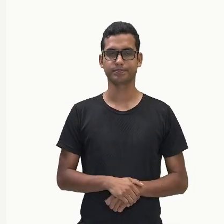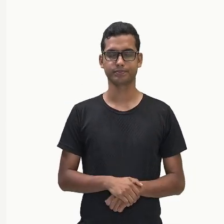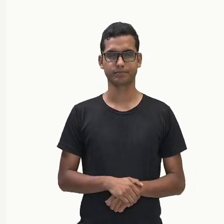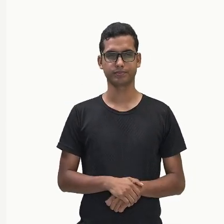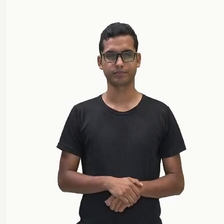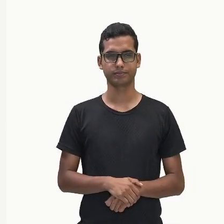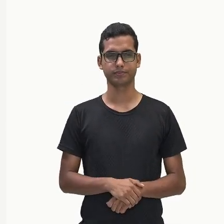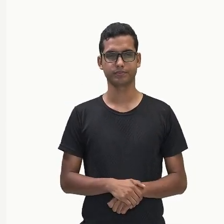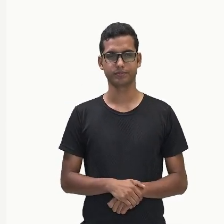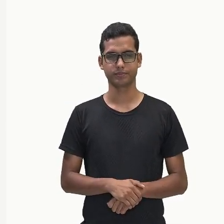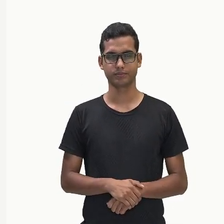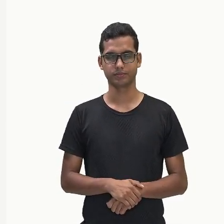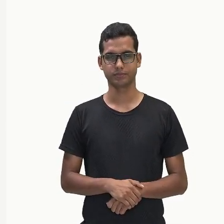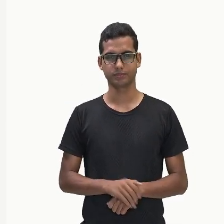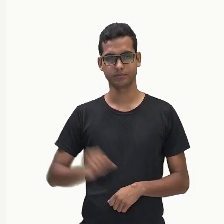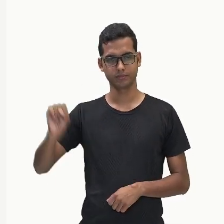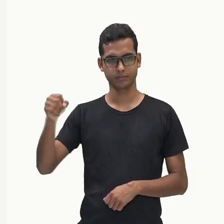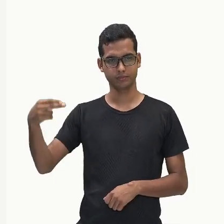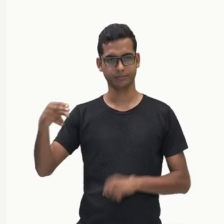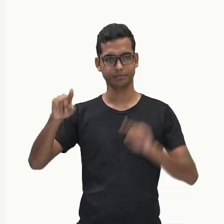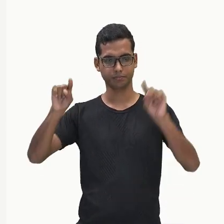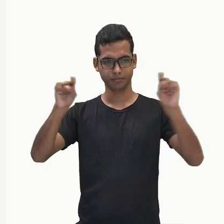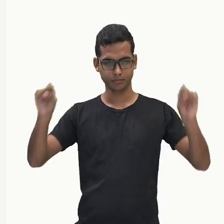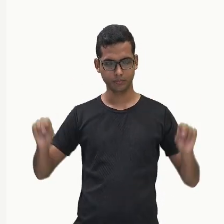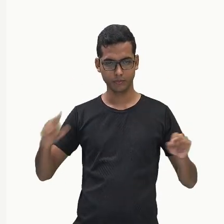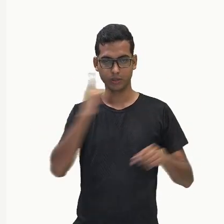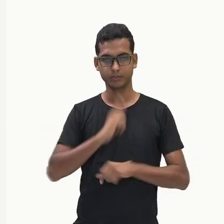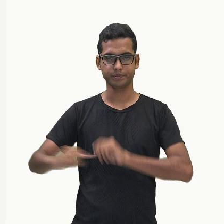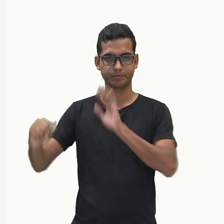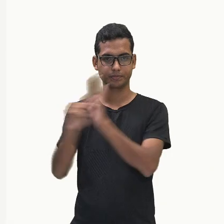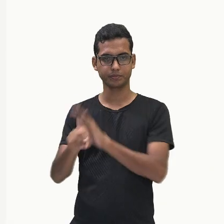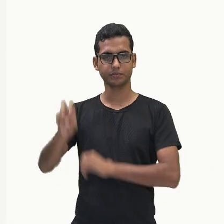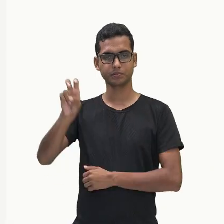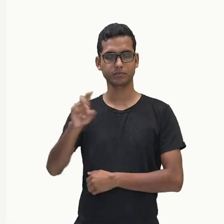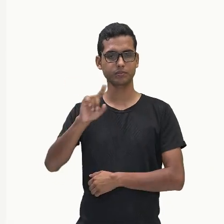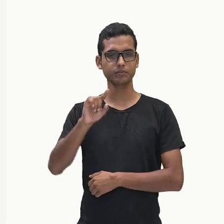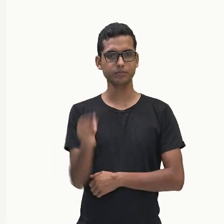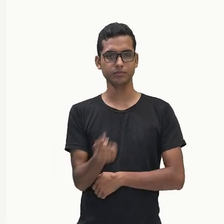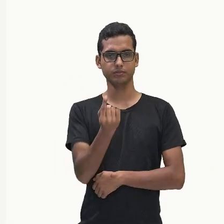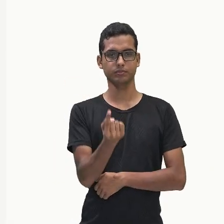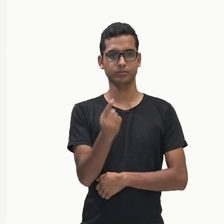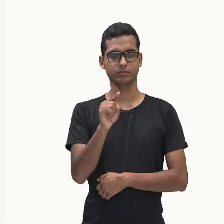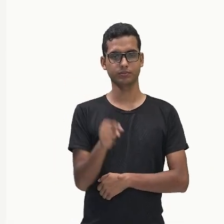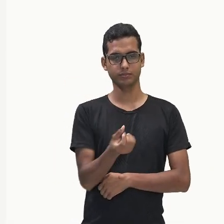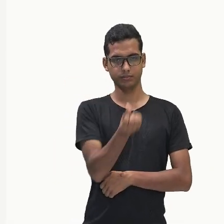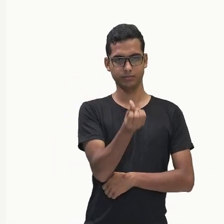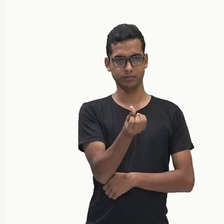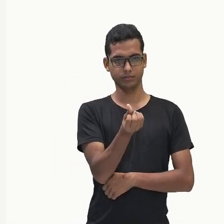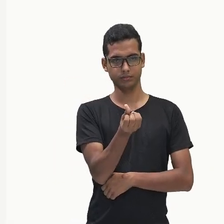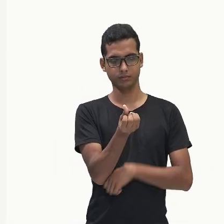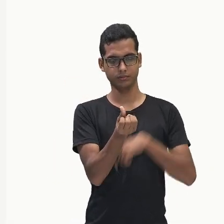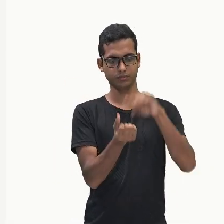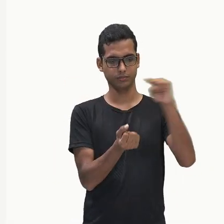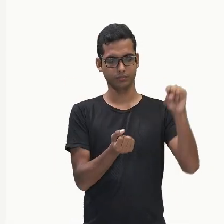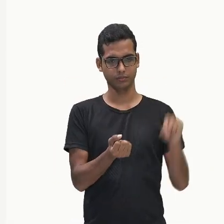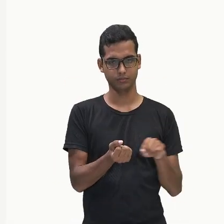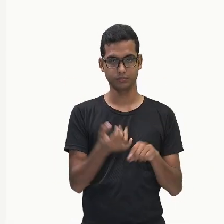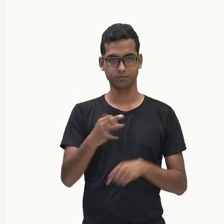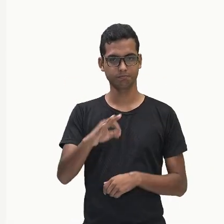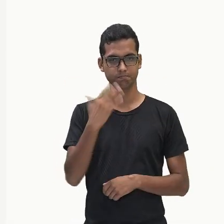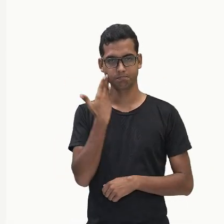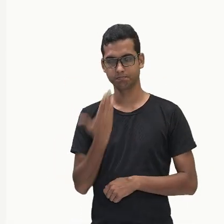ser menos 5, 1 e 6. Essa, então, é